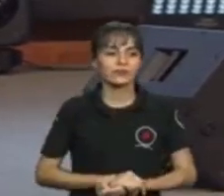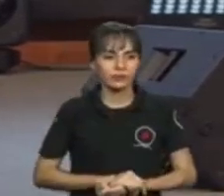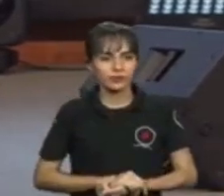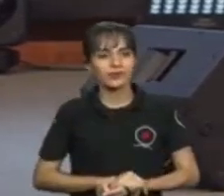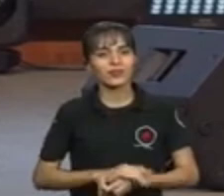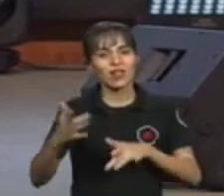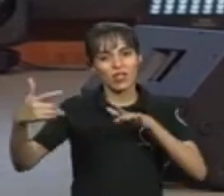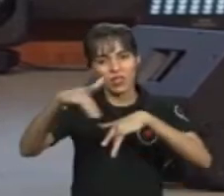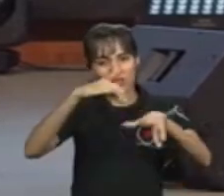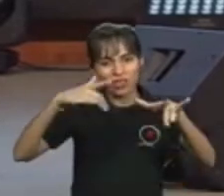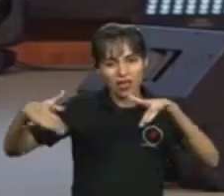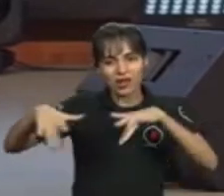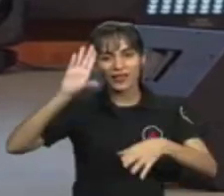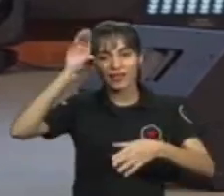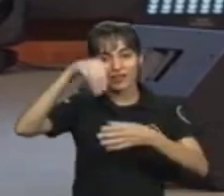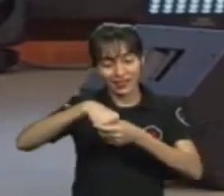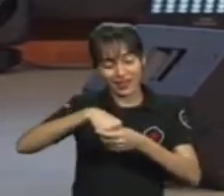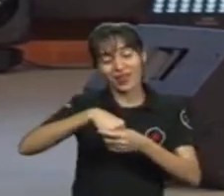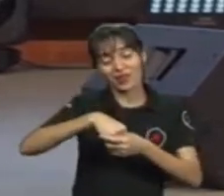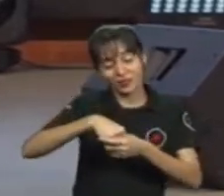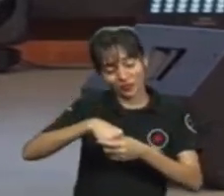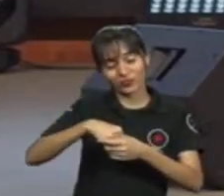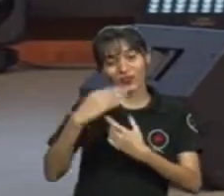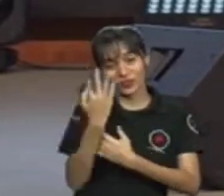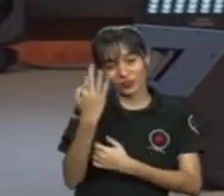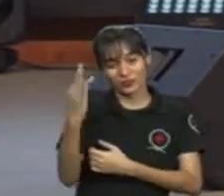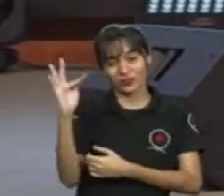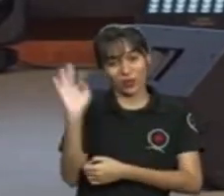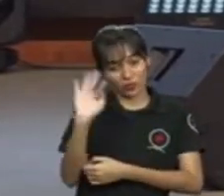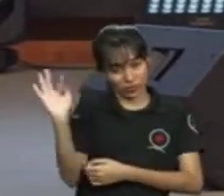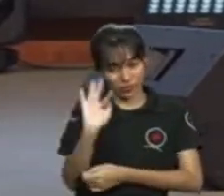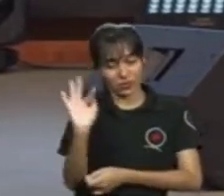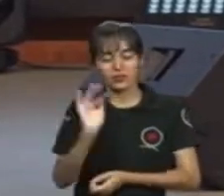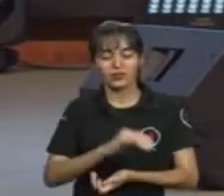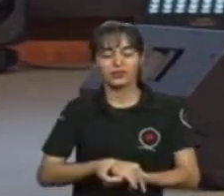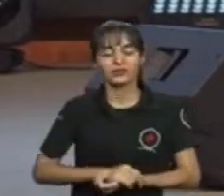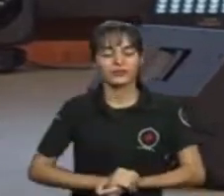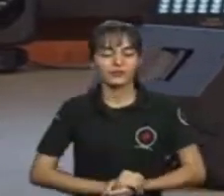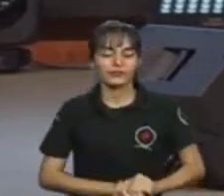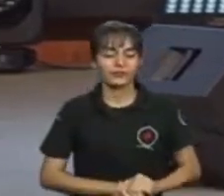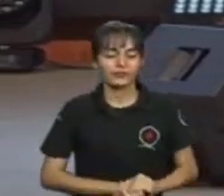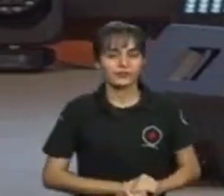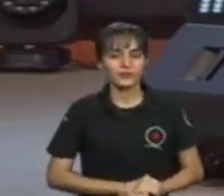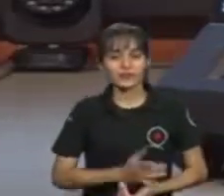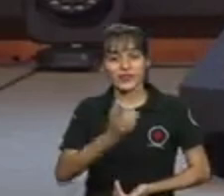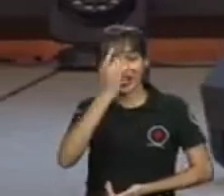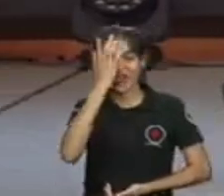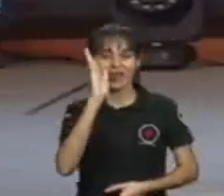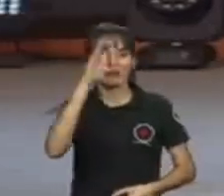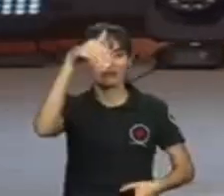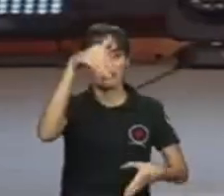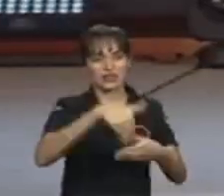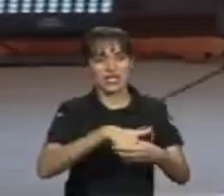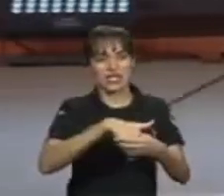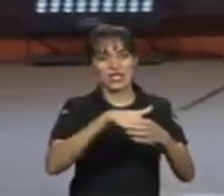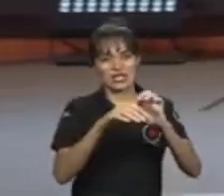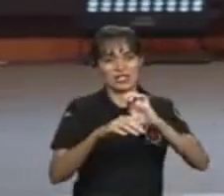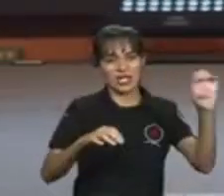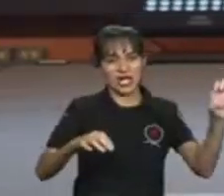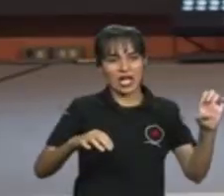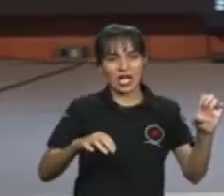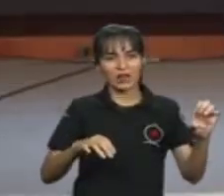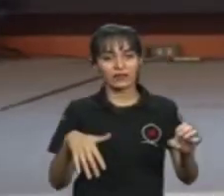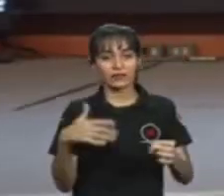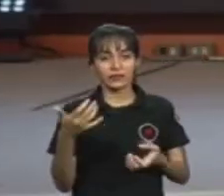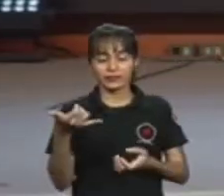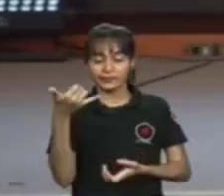de manobra dentro das universidades. É muito fácil falar que vai votar no Partido das Trevas com iPhone na